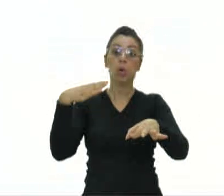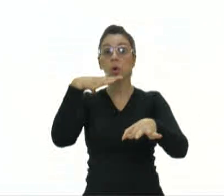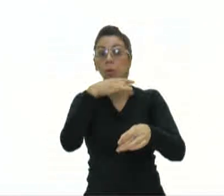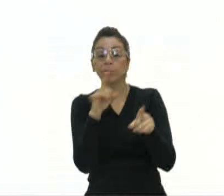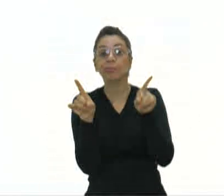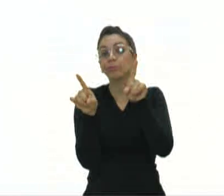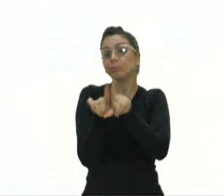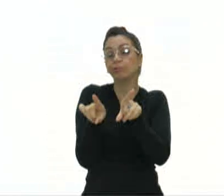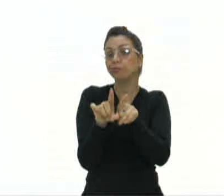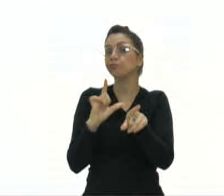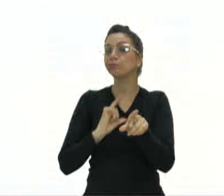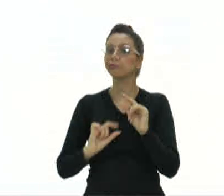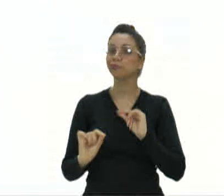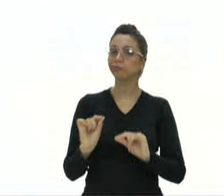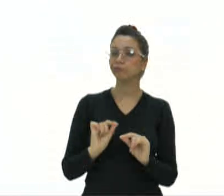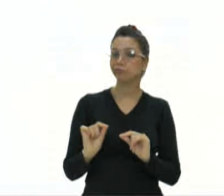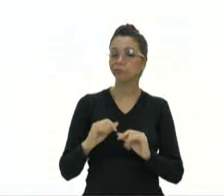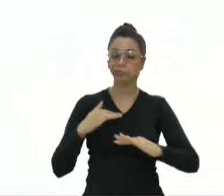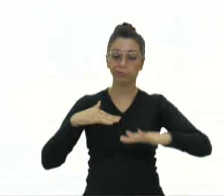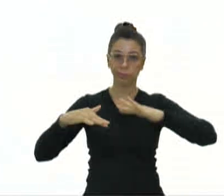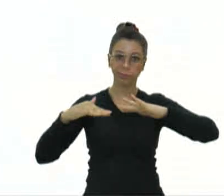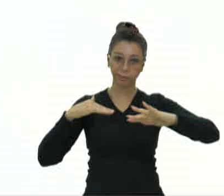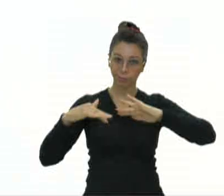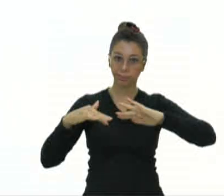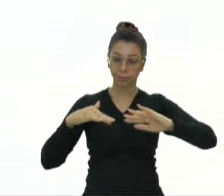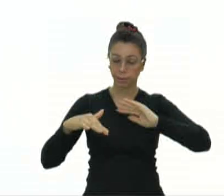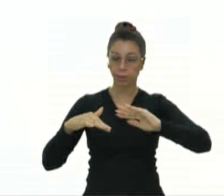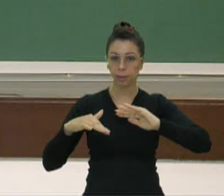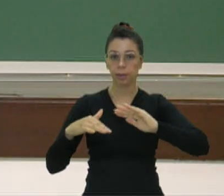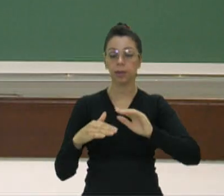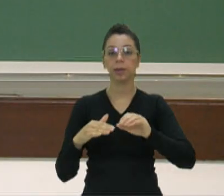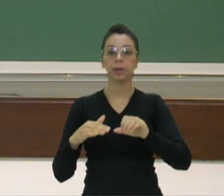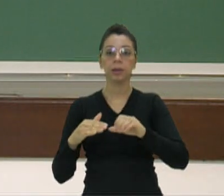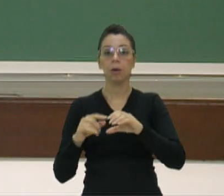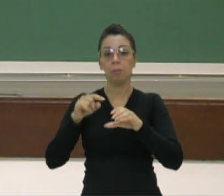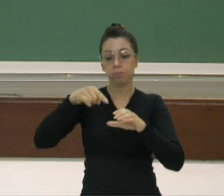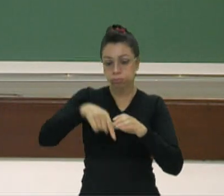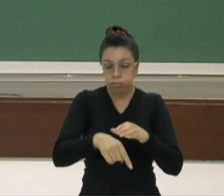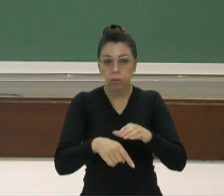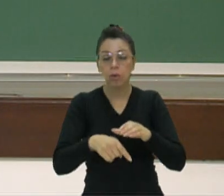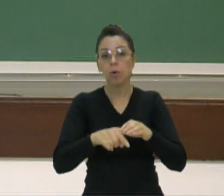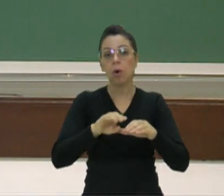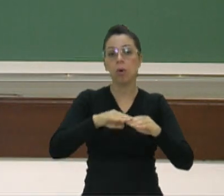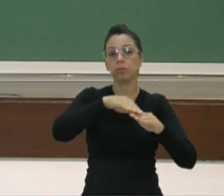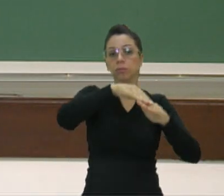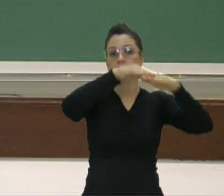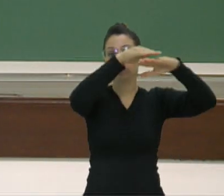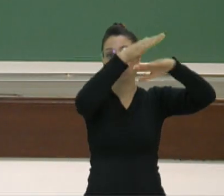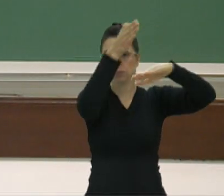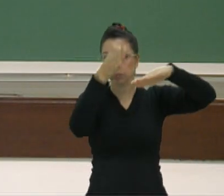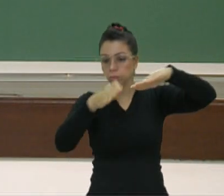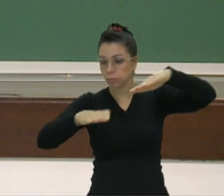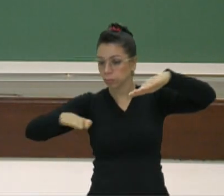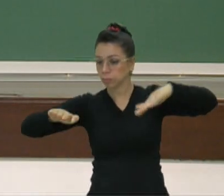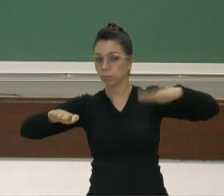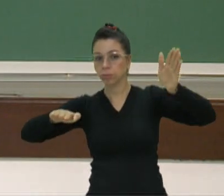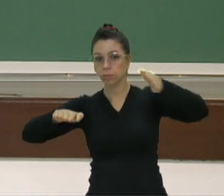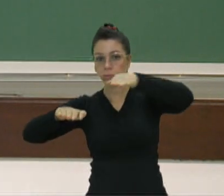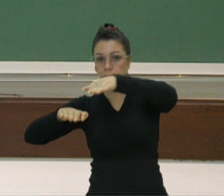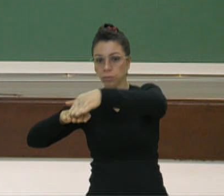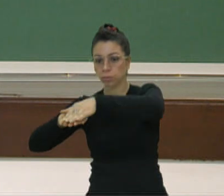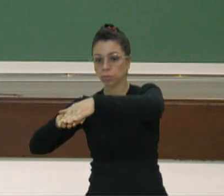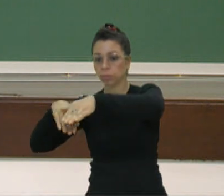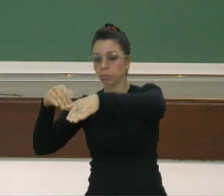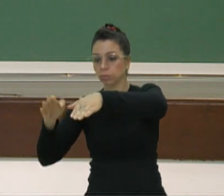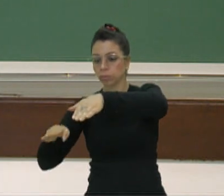obviamente, vai dar movimentos de erosão e sedimentação, que é o acúmulo de sedimentos, detritos em cima de algumas áreas.